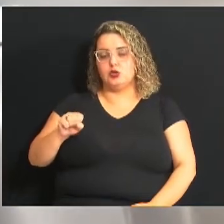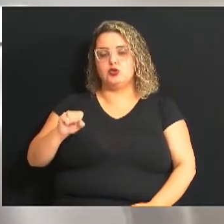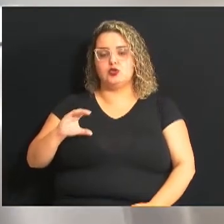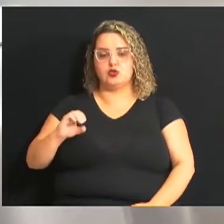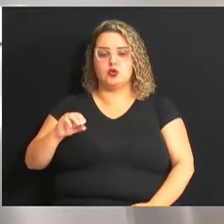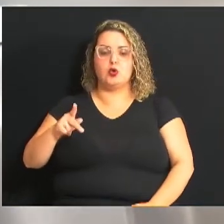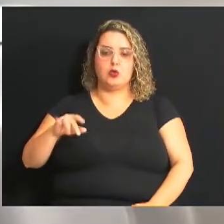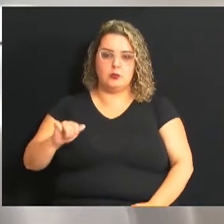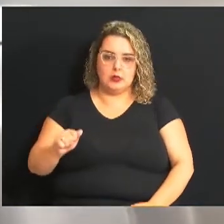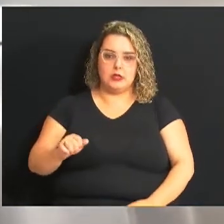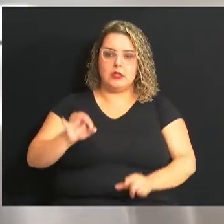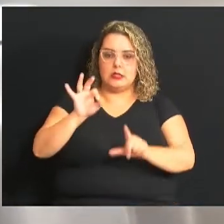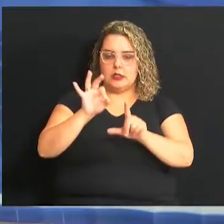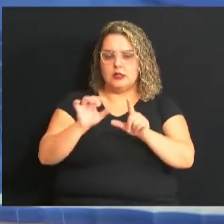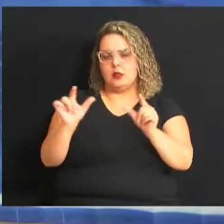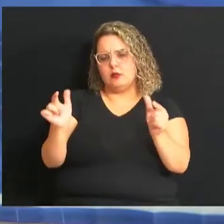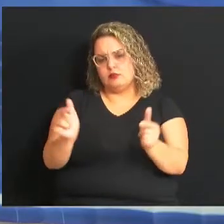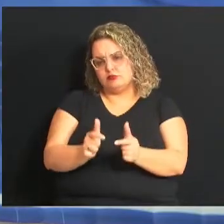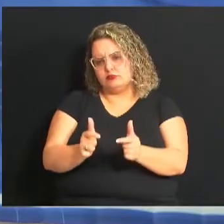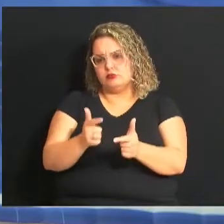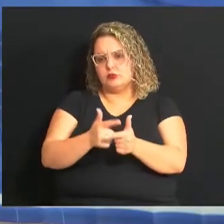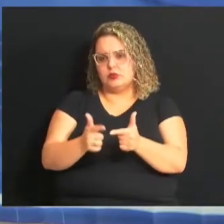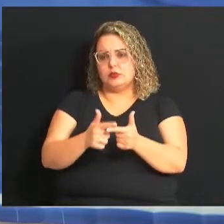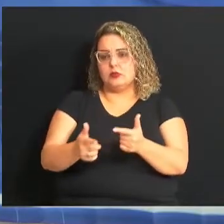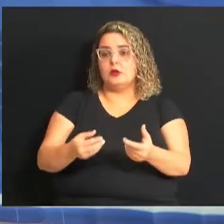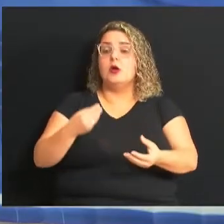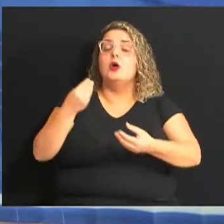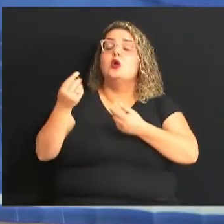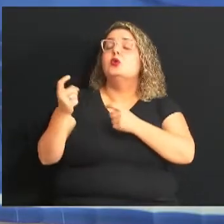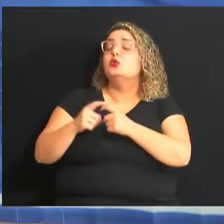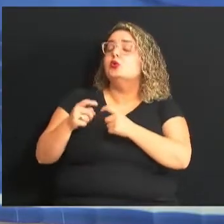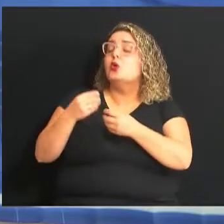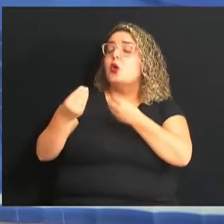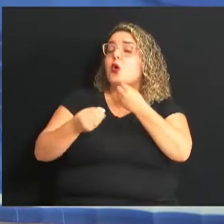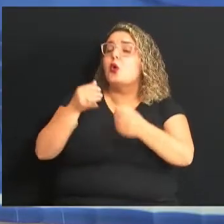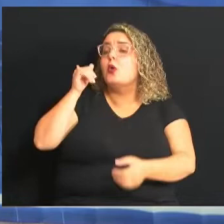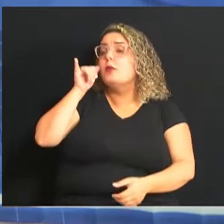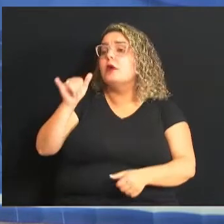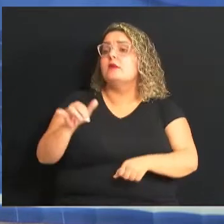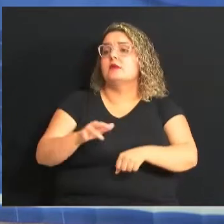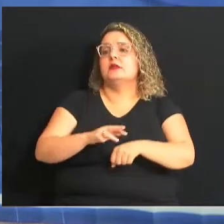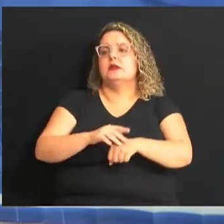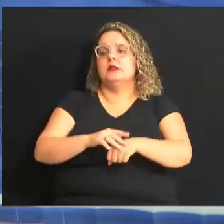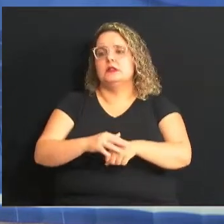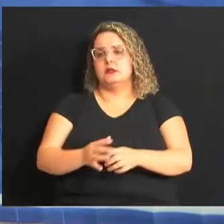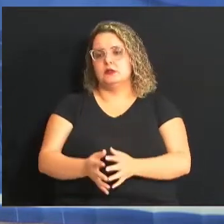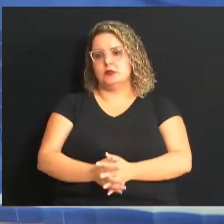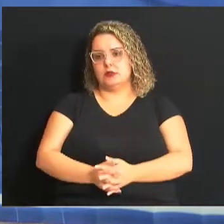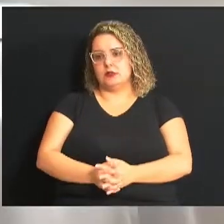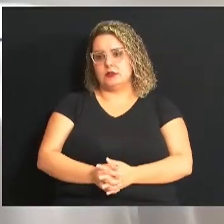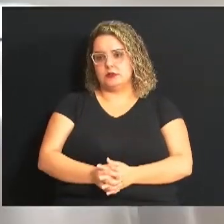complicação é baixíssima. Doutor, como evitar essa doença?